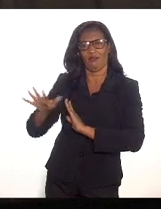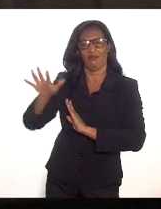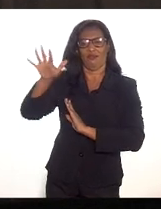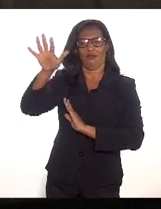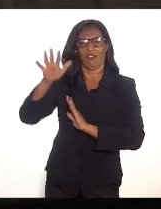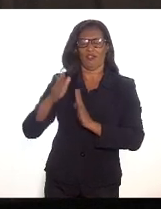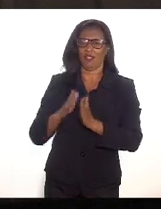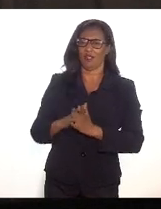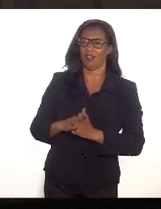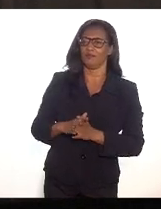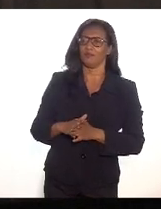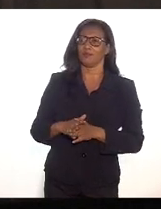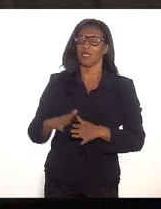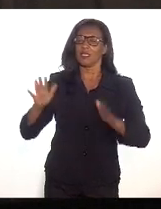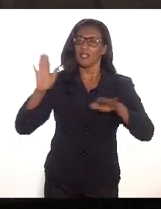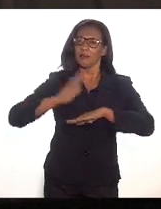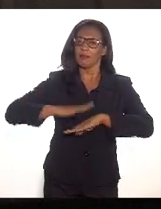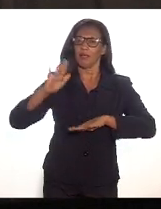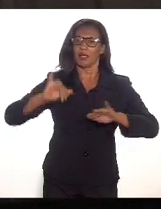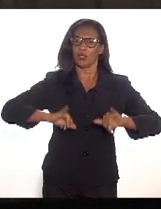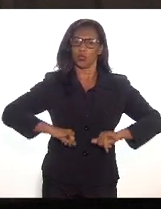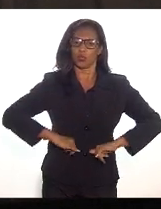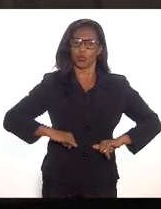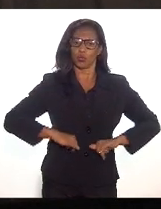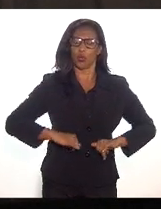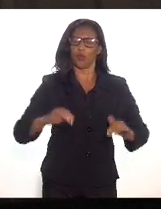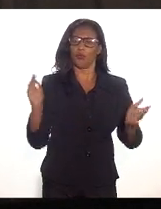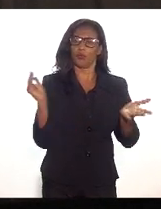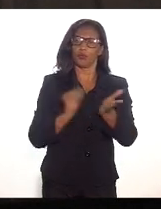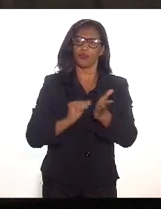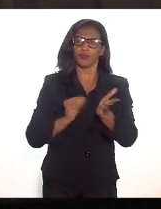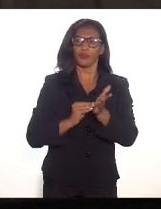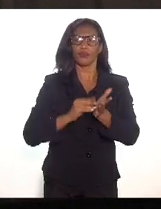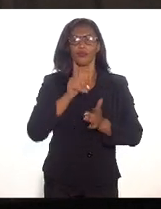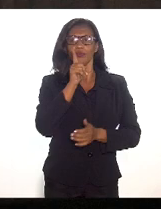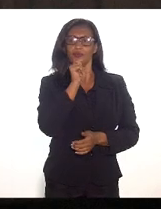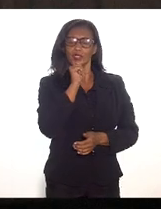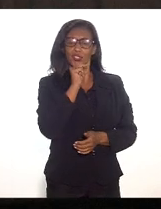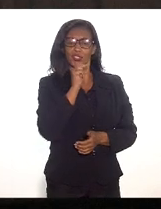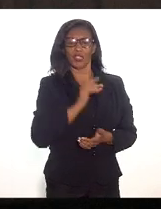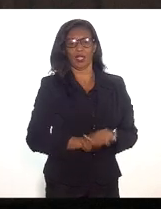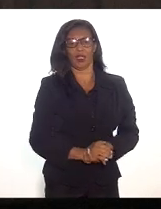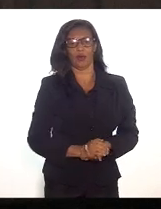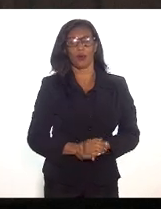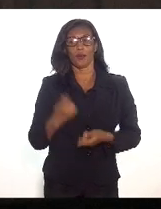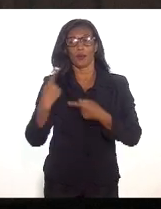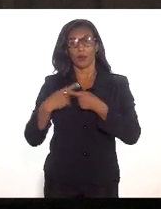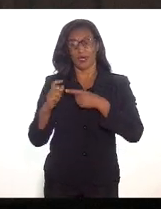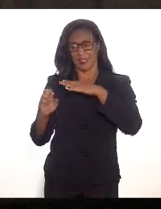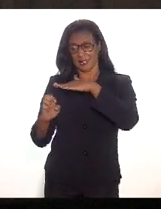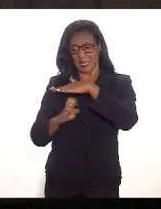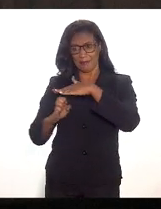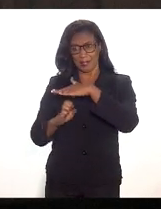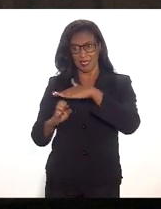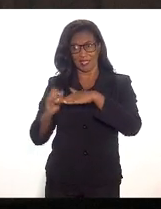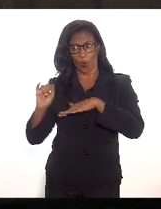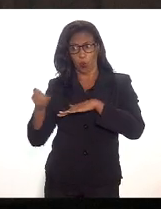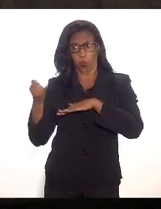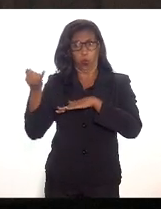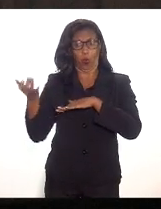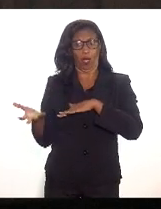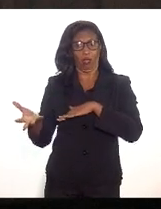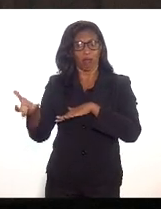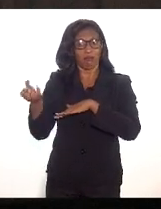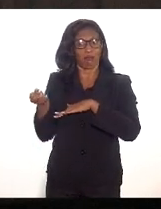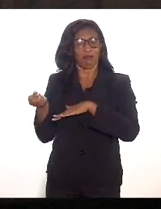loteamentos irregulares, que mais sofrem com a questão da falta d'água e de saneamento. Porque se a empresa dá lucro, o dinheiro do lucro